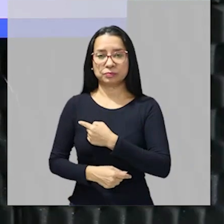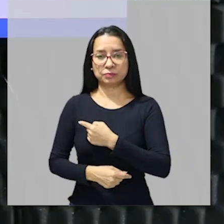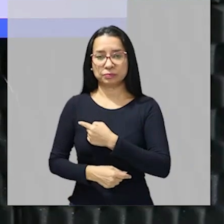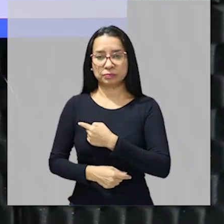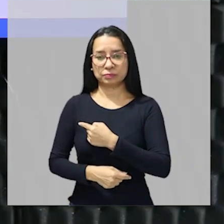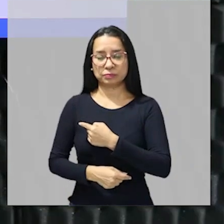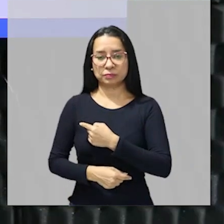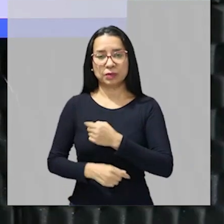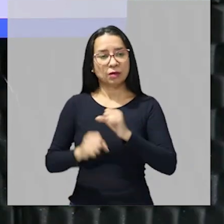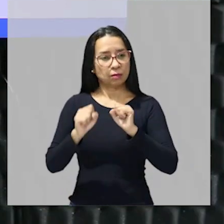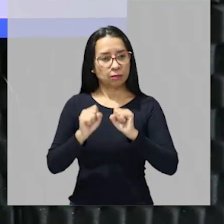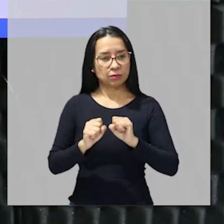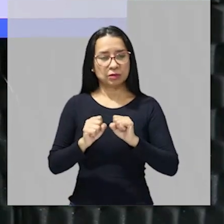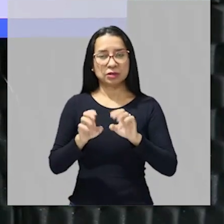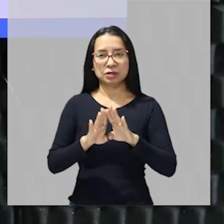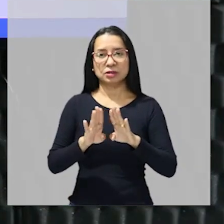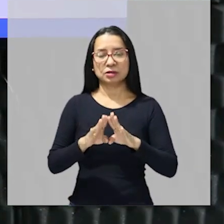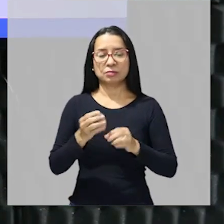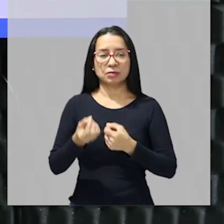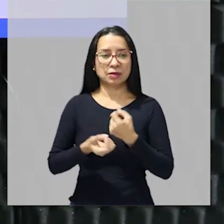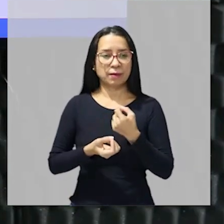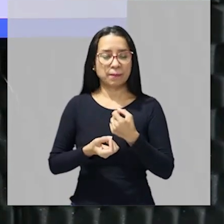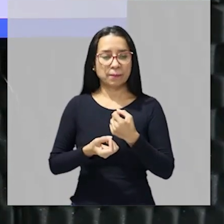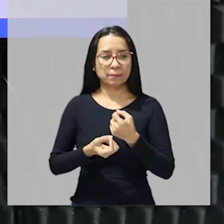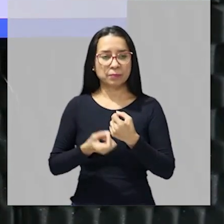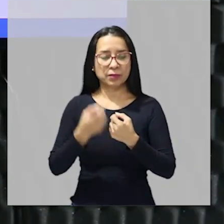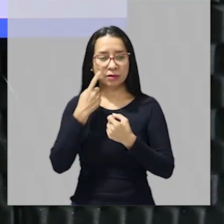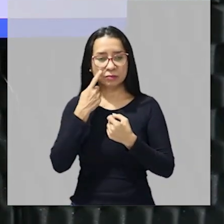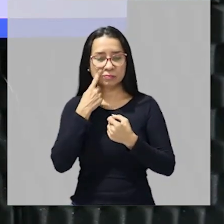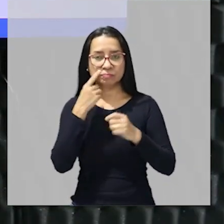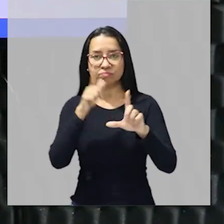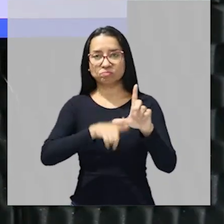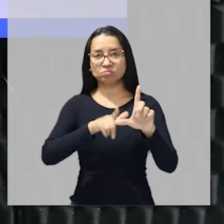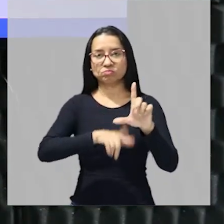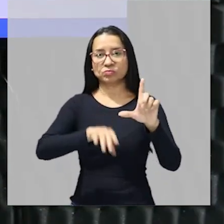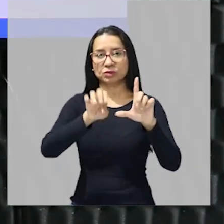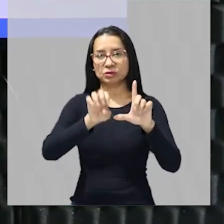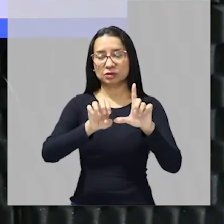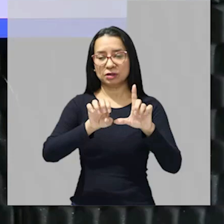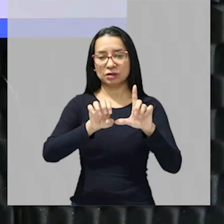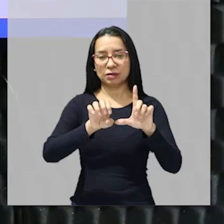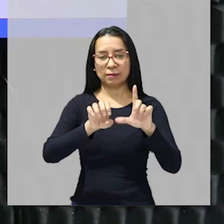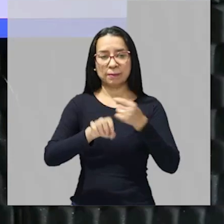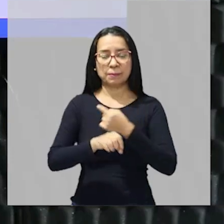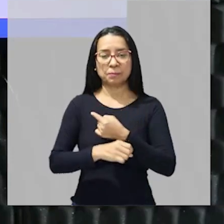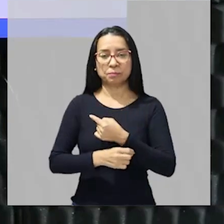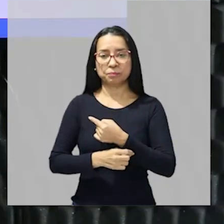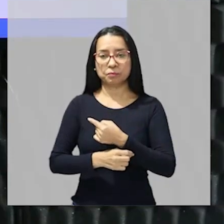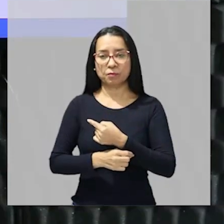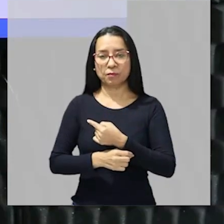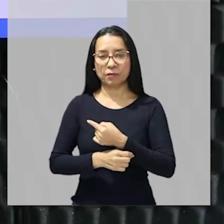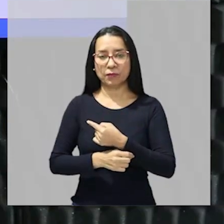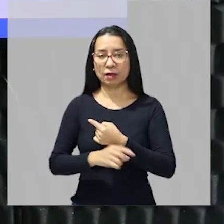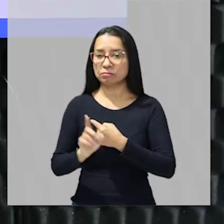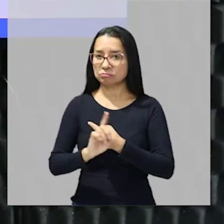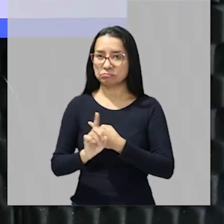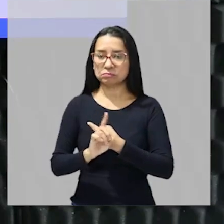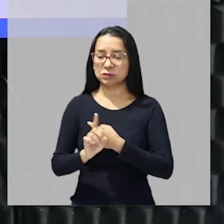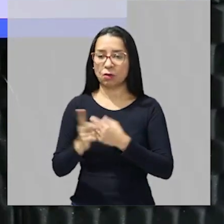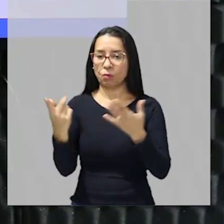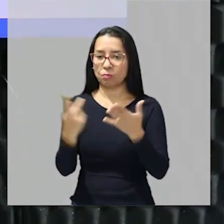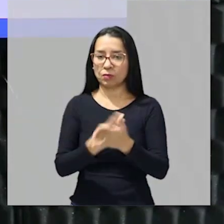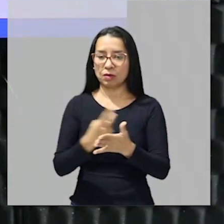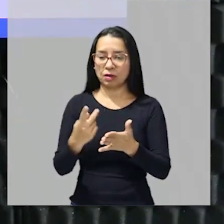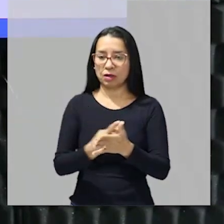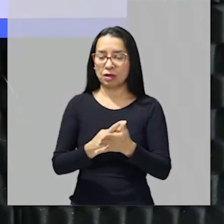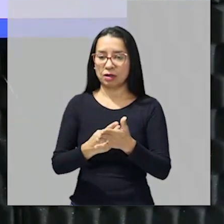A gente poderia ficar com esse distrator, com a letra E, e observar o seguinte, o envolvimento da Segunda Guerra Mundial, não. O macartismo, na